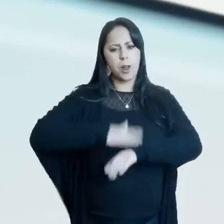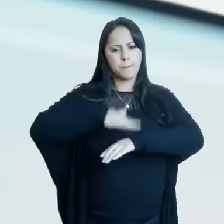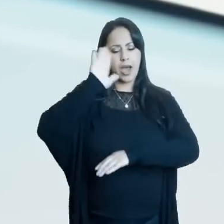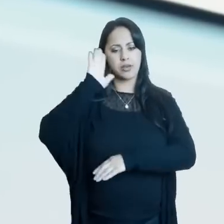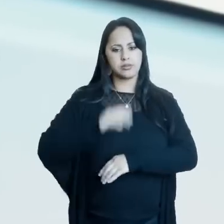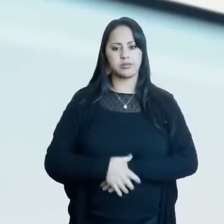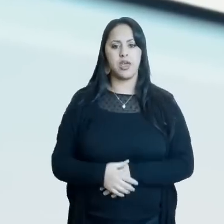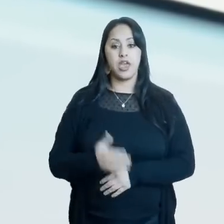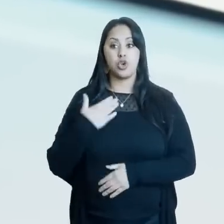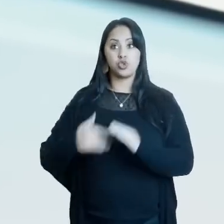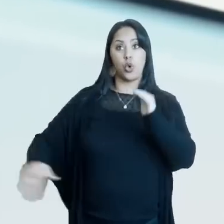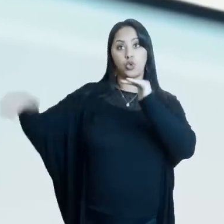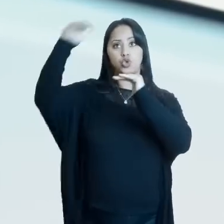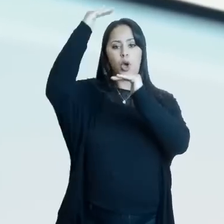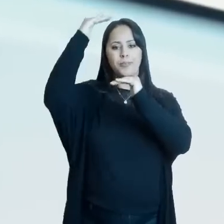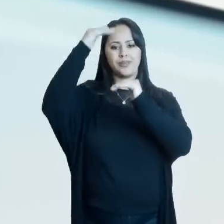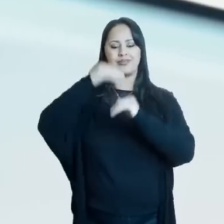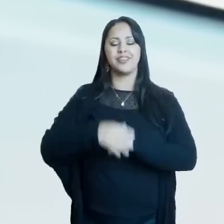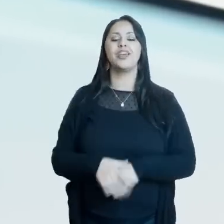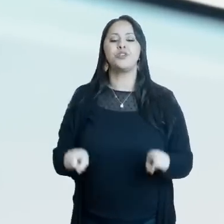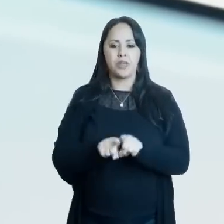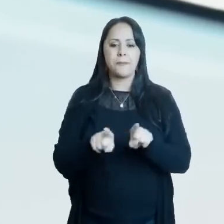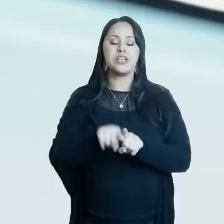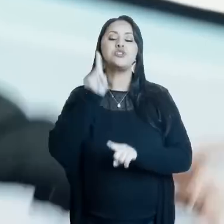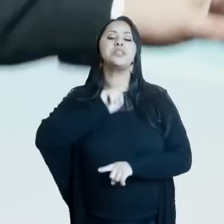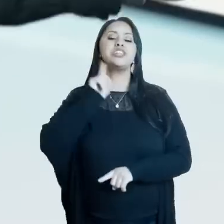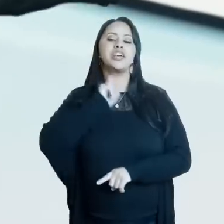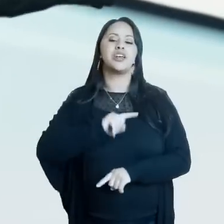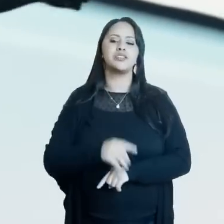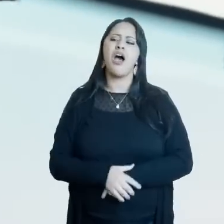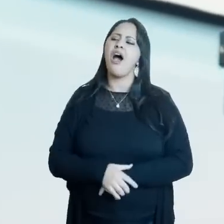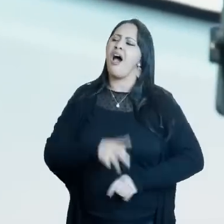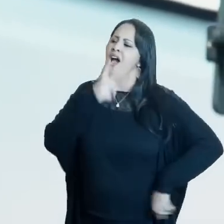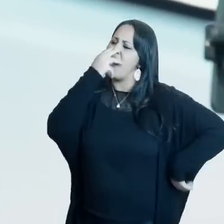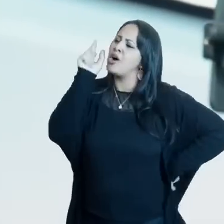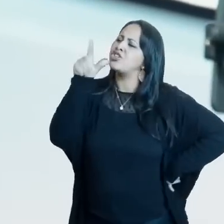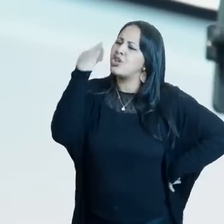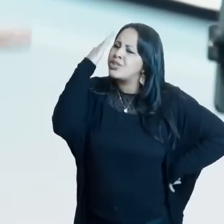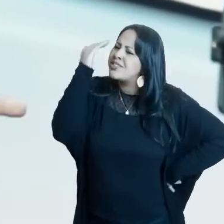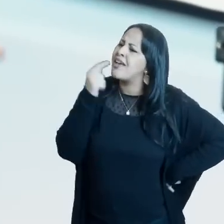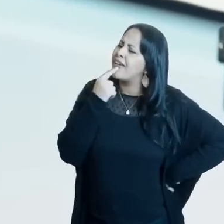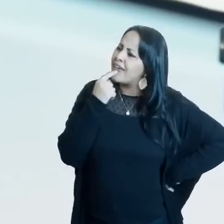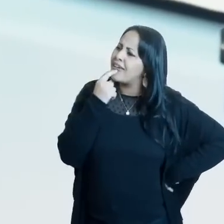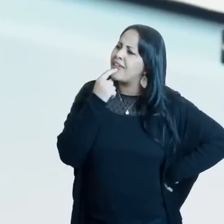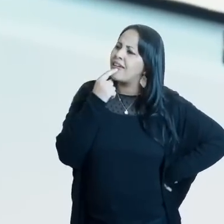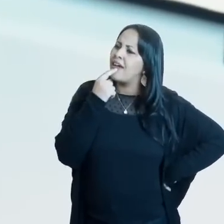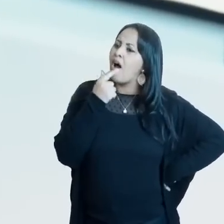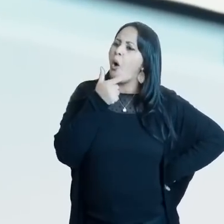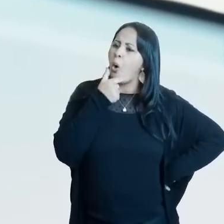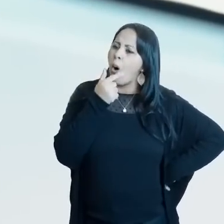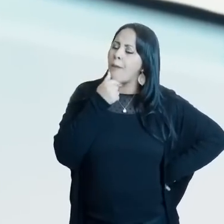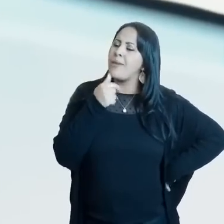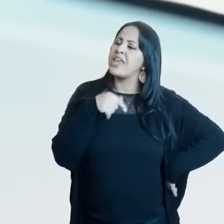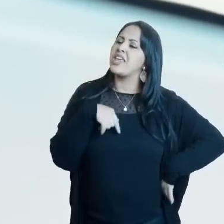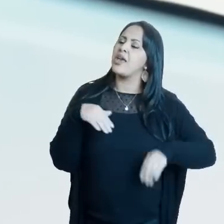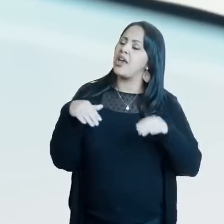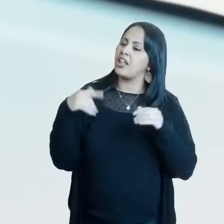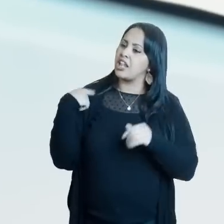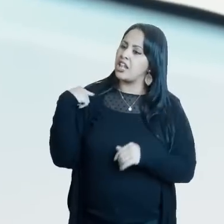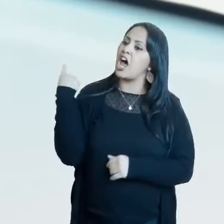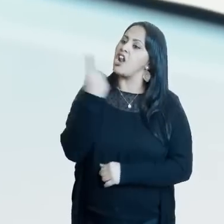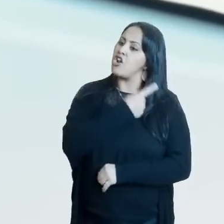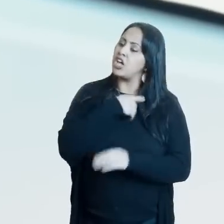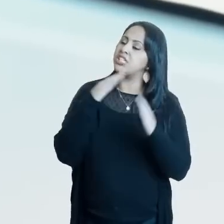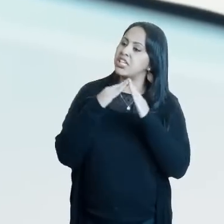iluminados. Obrigado, Kaiser. Sou de Valadares. Ah, eu acho que eu sei o que eu ia falar agora. Tem um cara que é de Valadares, que é engenheiro, que é da nossa